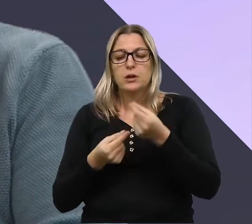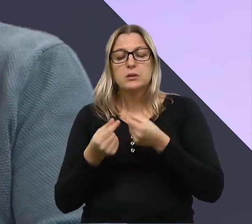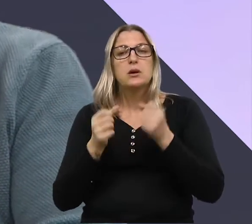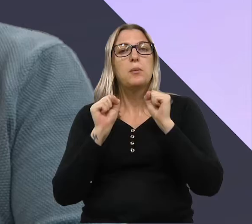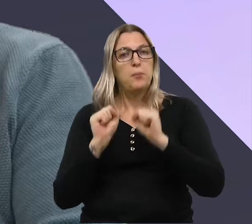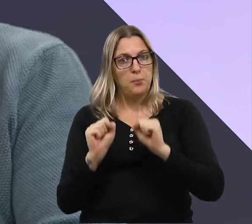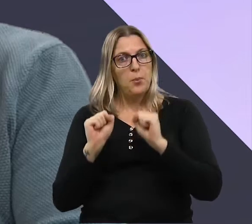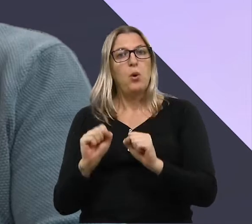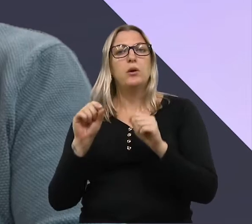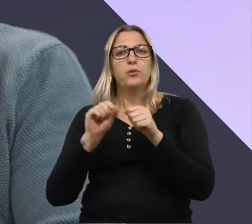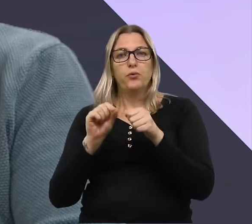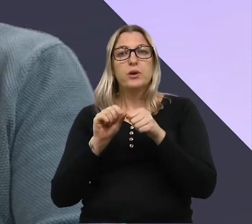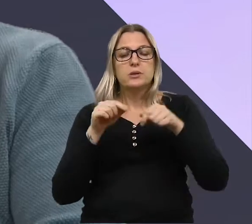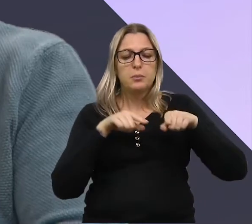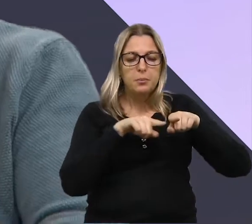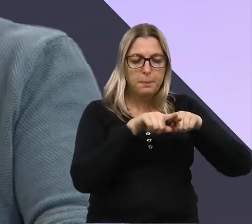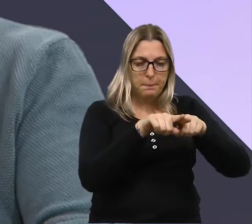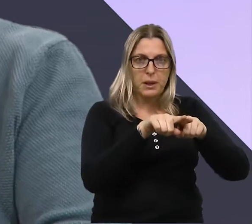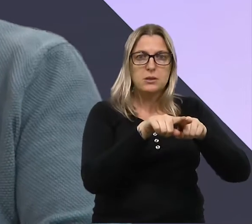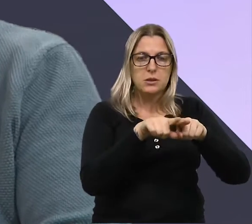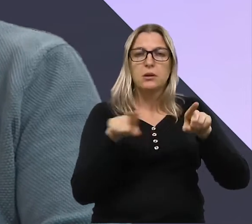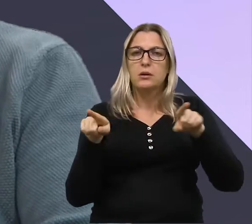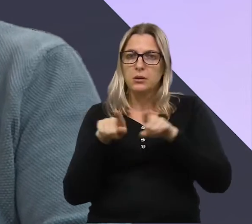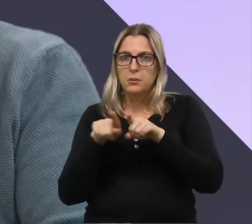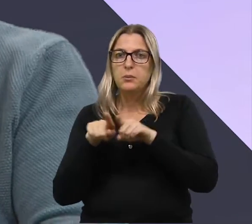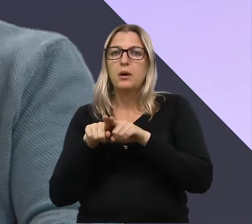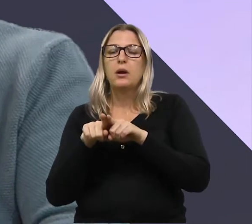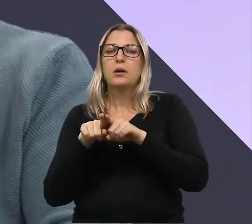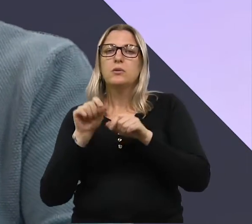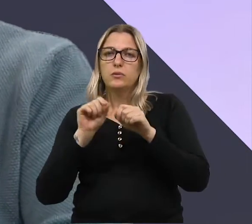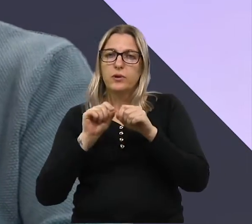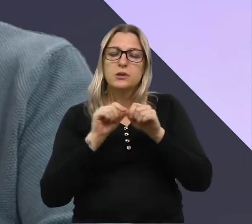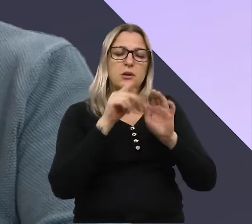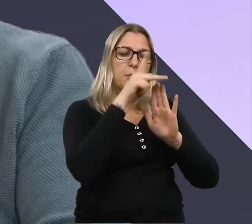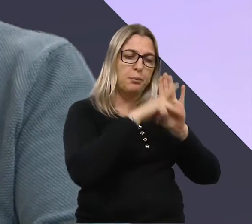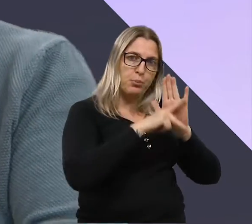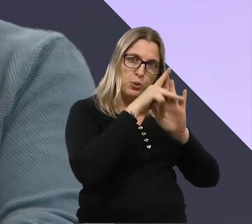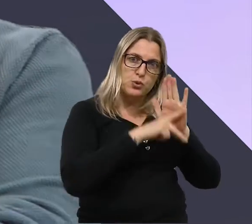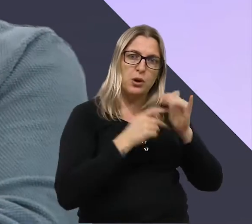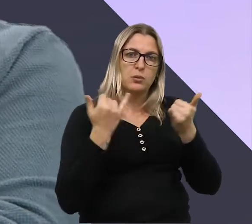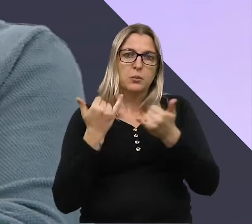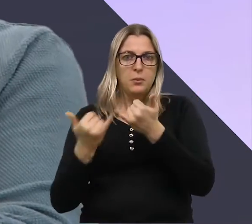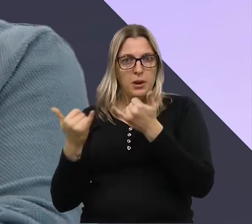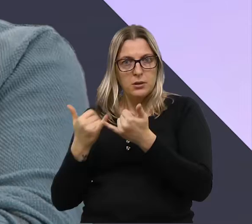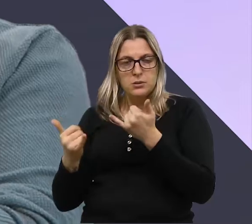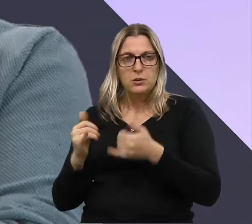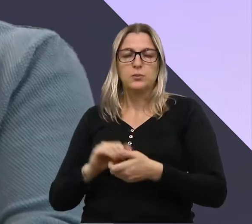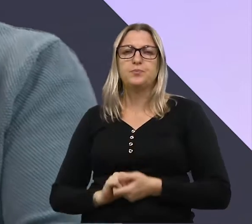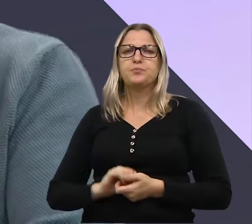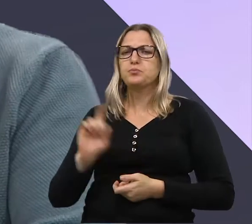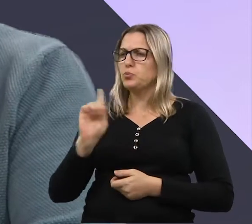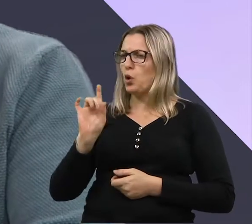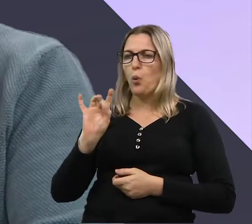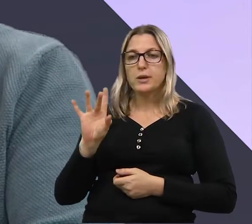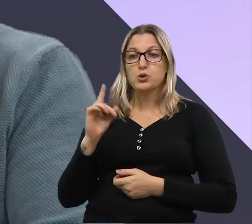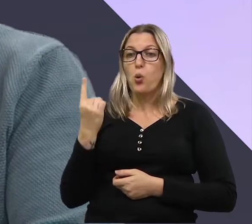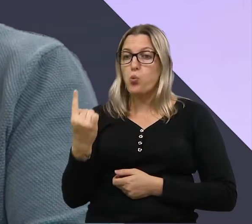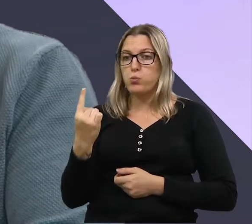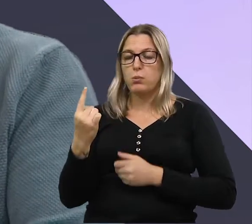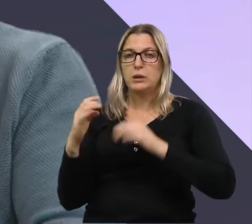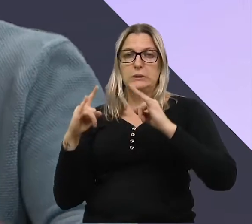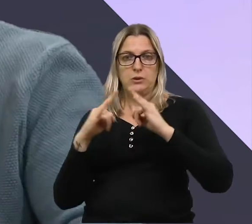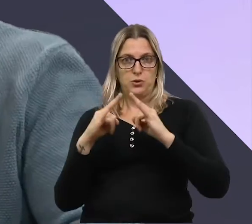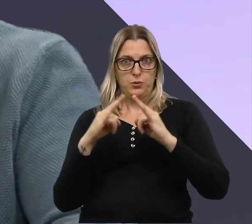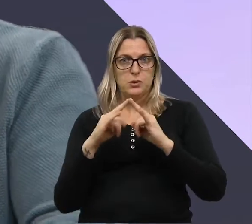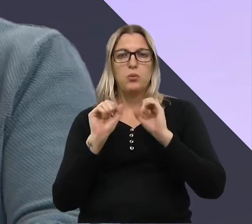e buscar essa parceria com o município também de desenvolver um projeto semelhante tá então ele não é exclusivo para uma instituição